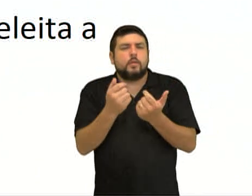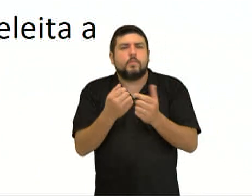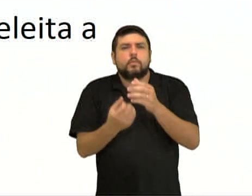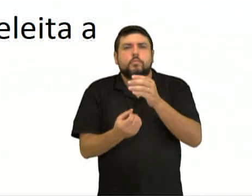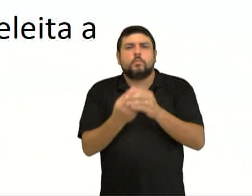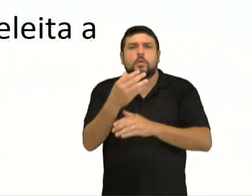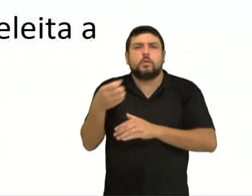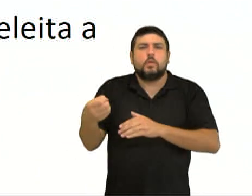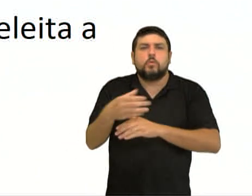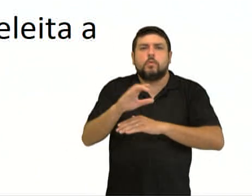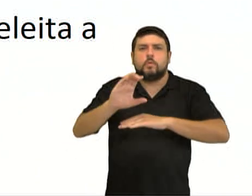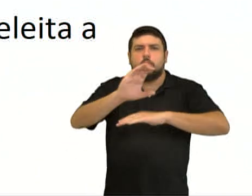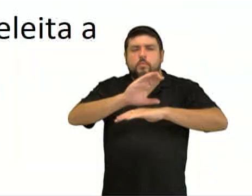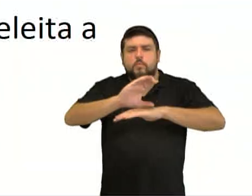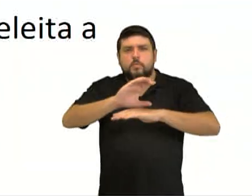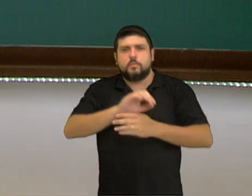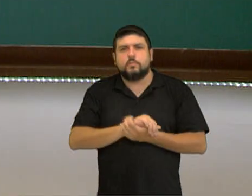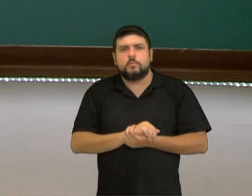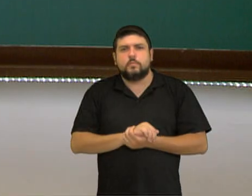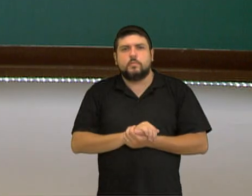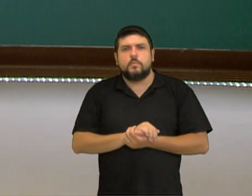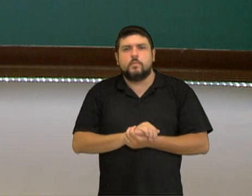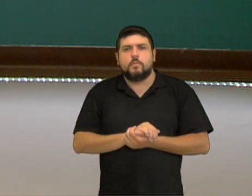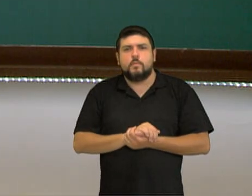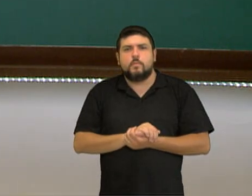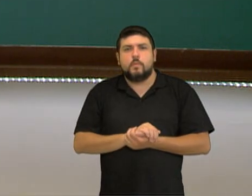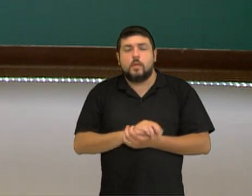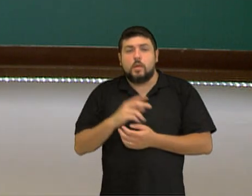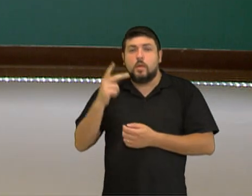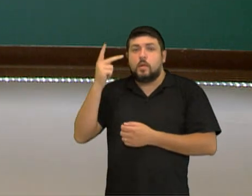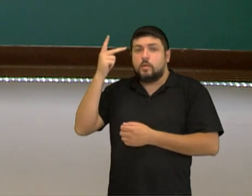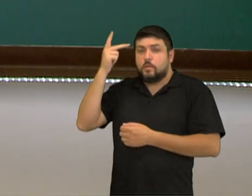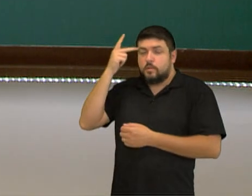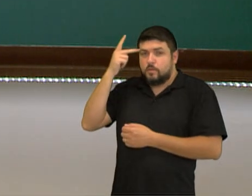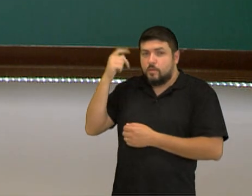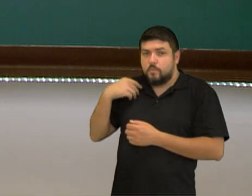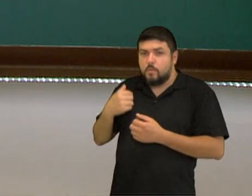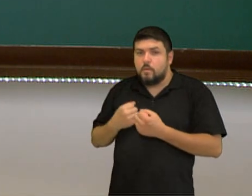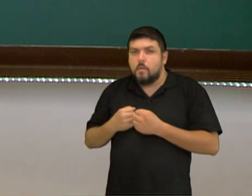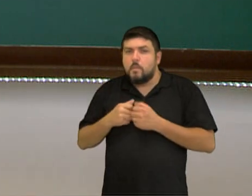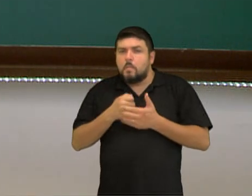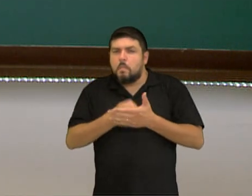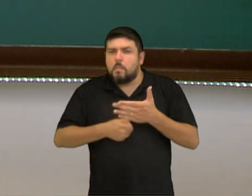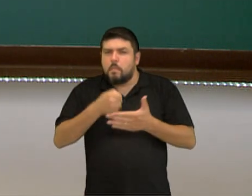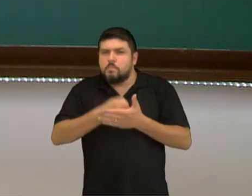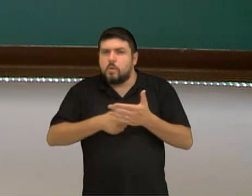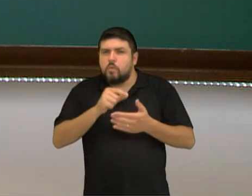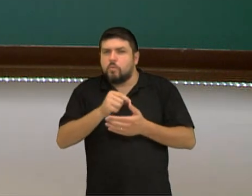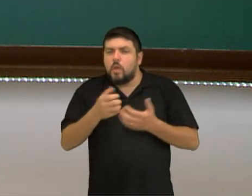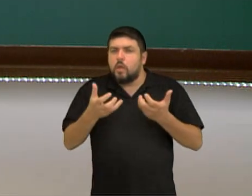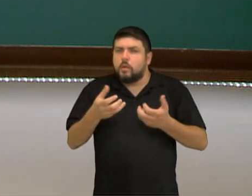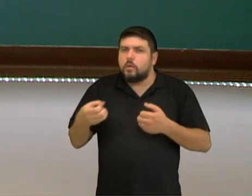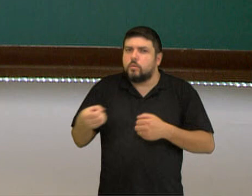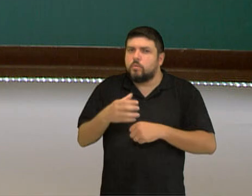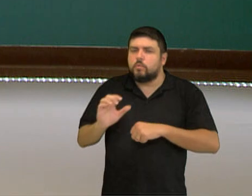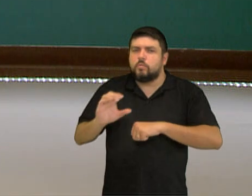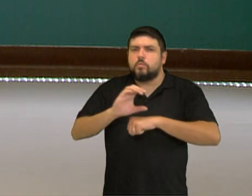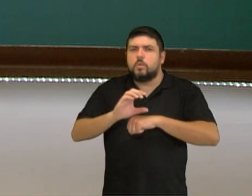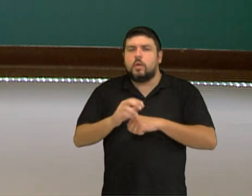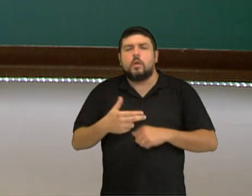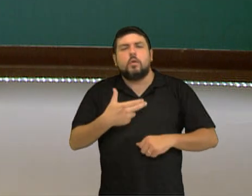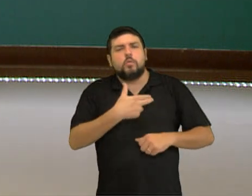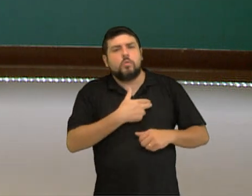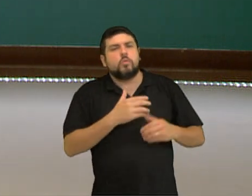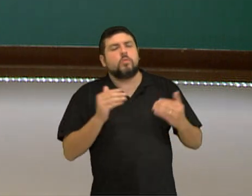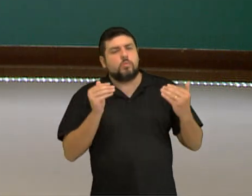para o Brasil. E lembra que São Paulo justificava estar lutando por uma nova Constituição. E Getúlio concordou na convocação dessa